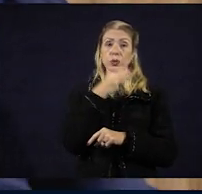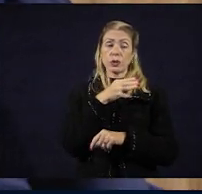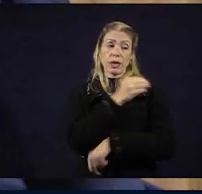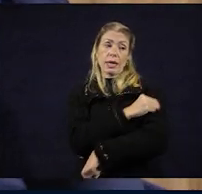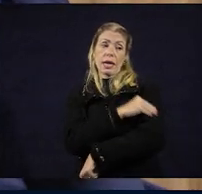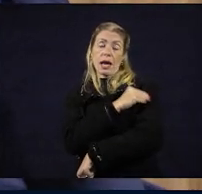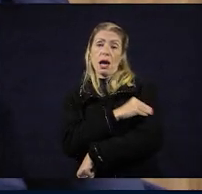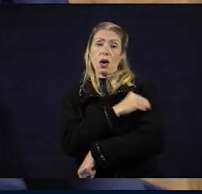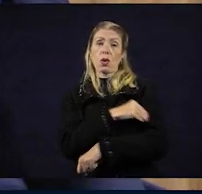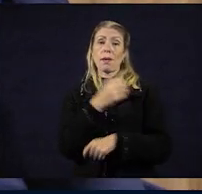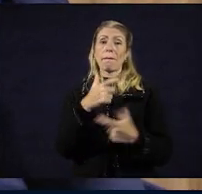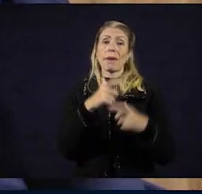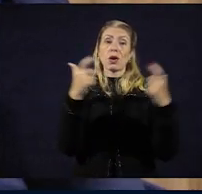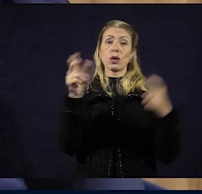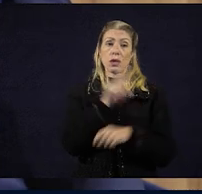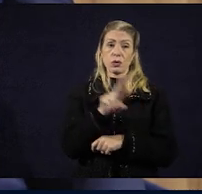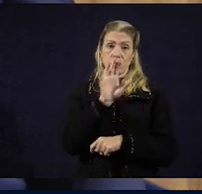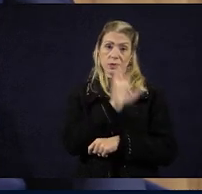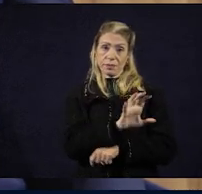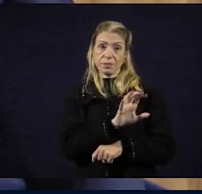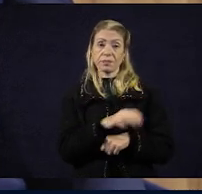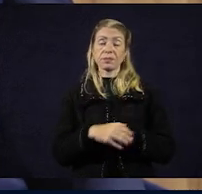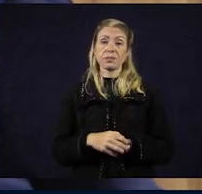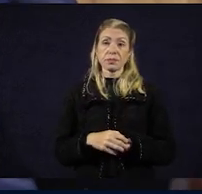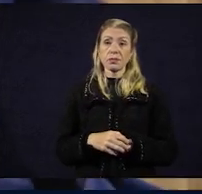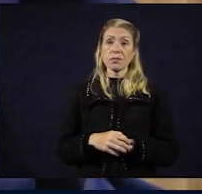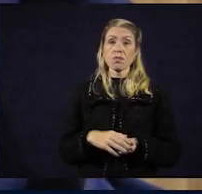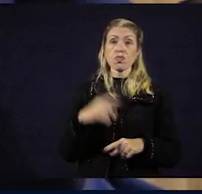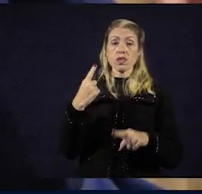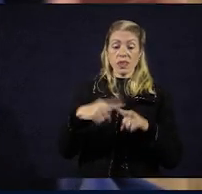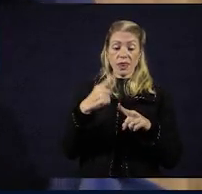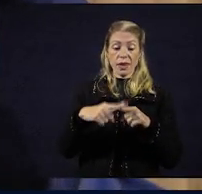o que existiam mais comparáveis então Quatro